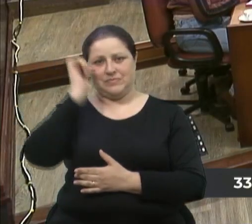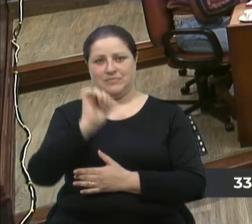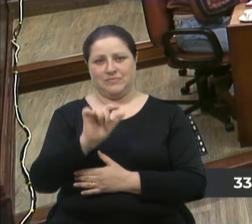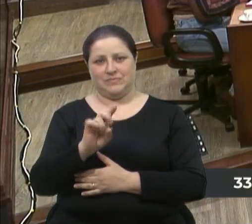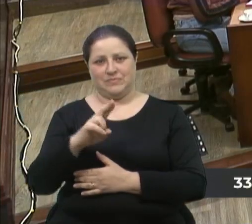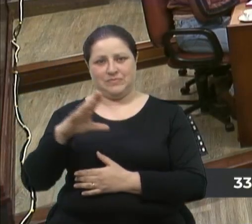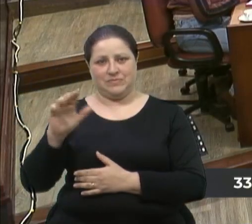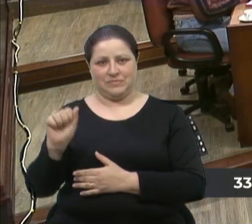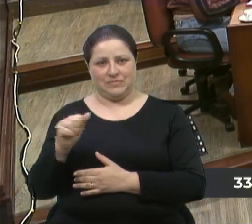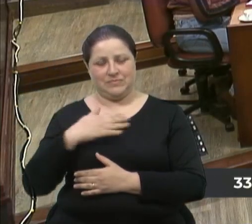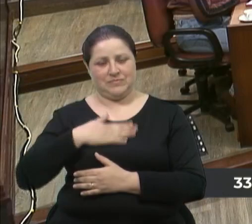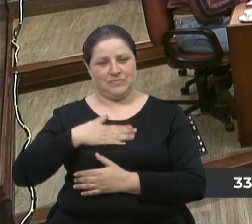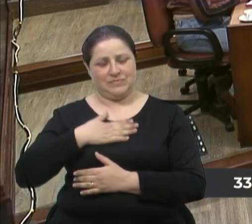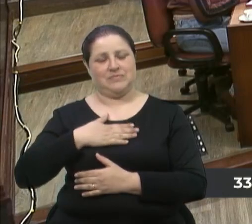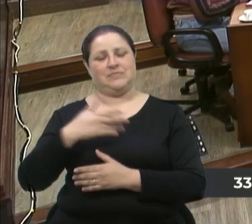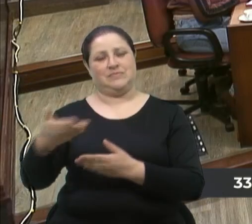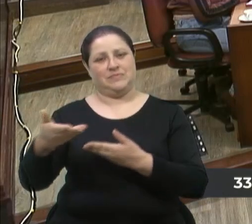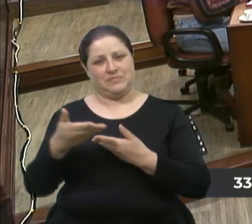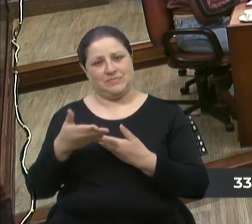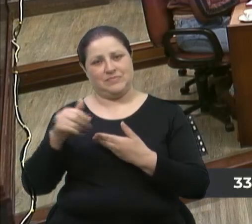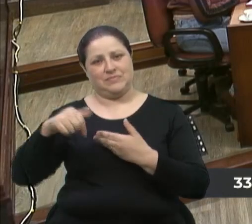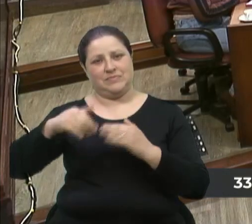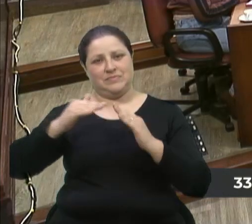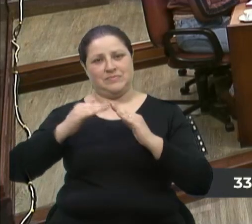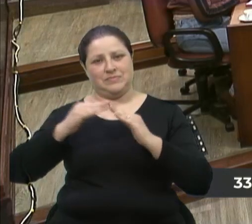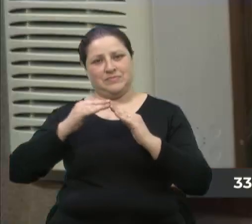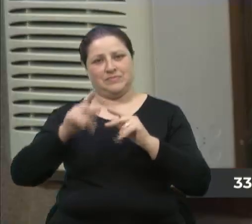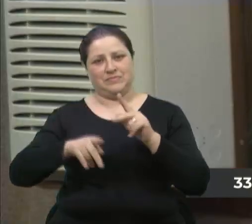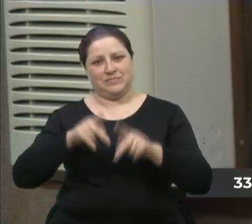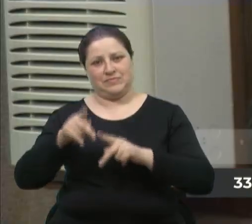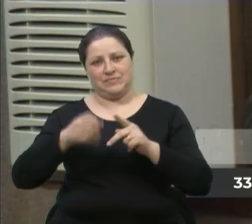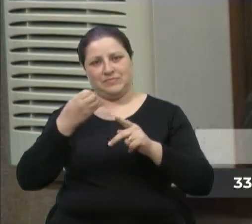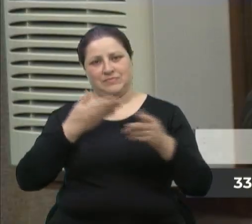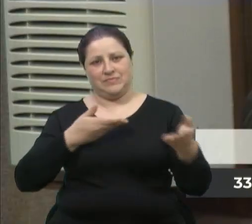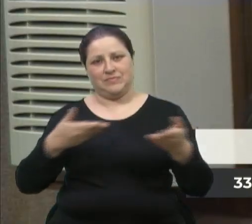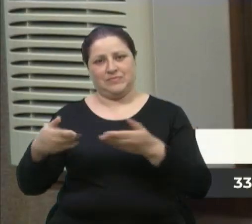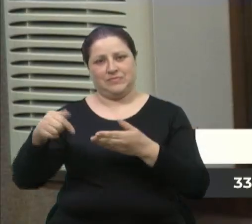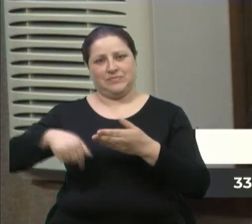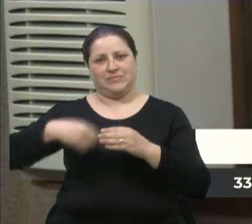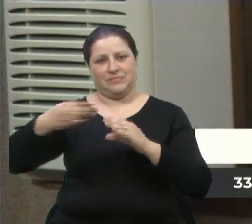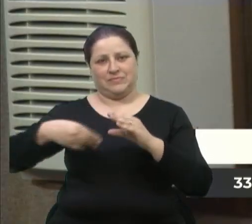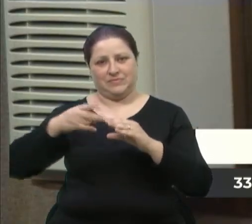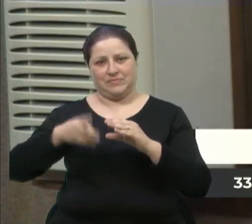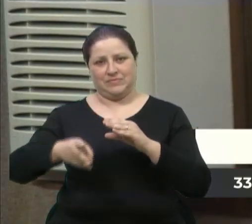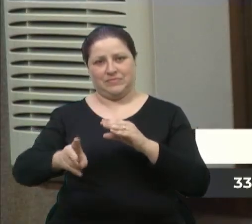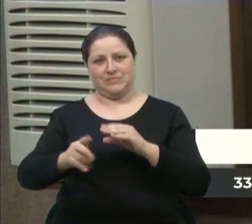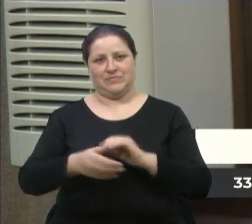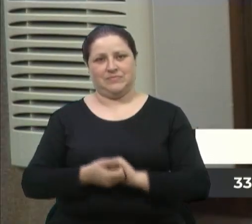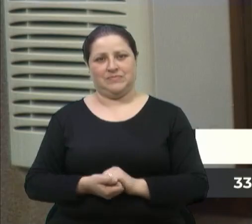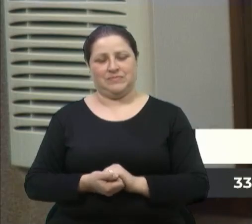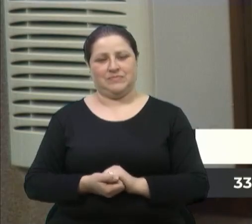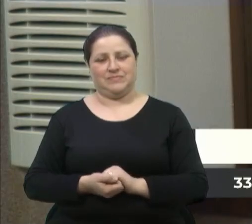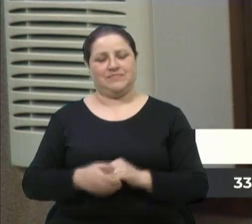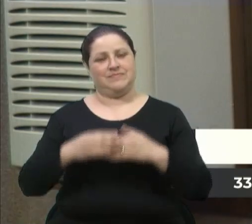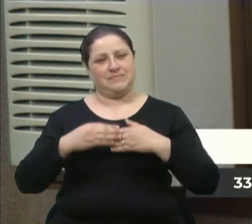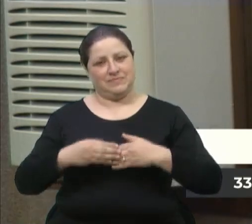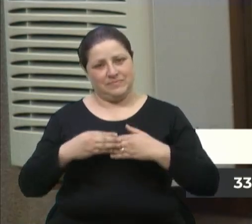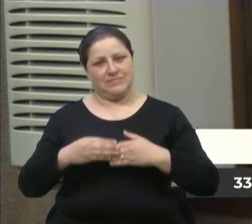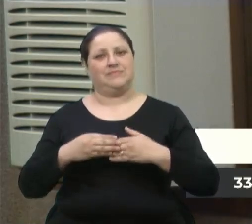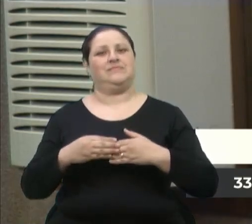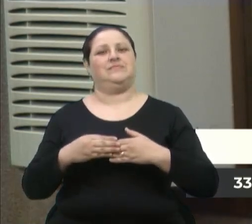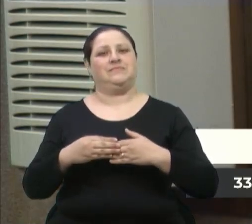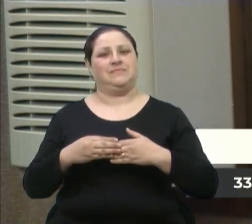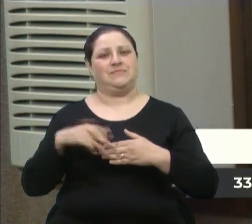Peço a palavra, Essa é a senhor Casa do presidente. Povo. Sejam sempre bem-vindos aqui na Câmara de Vereadores. Mas, presidente, gostaria de fazer um voto de congratulações